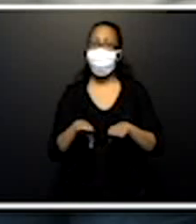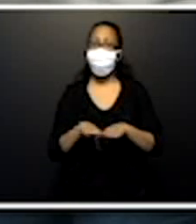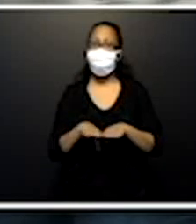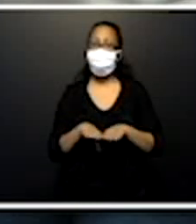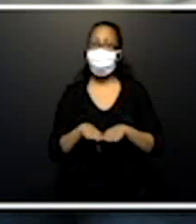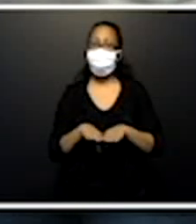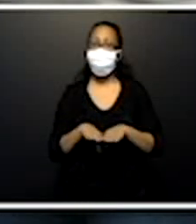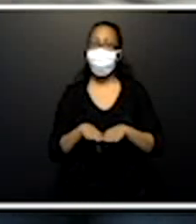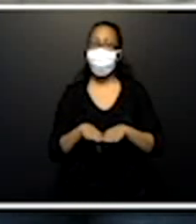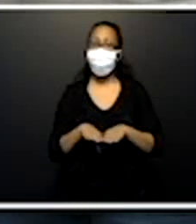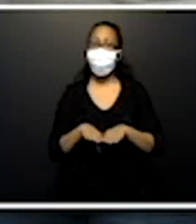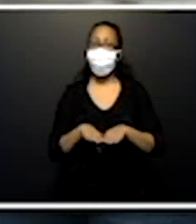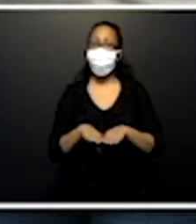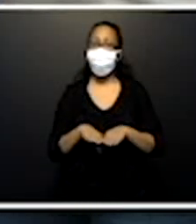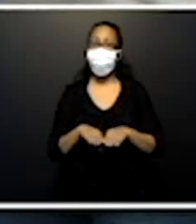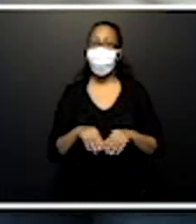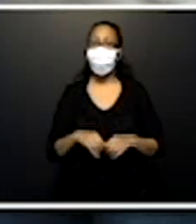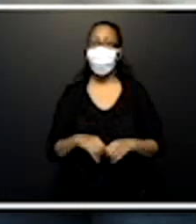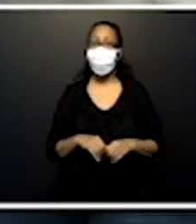de